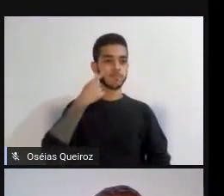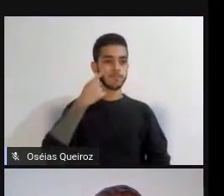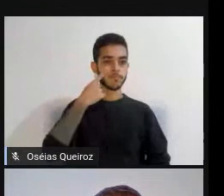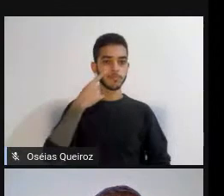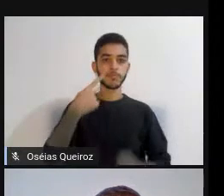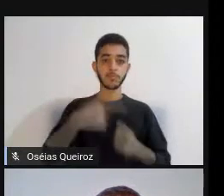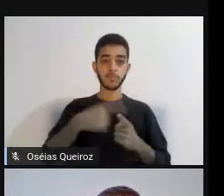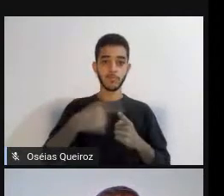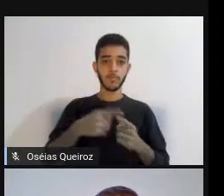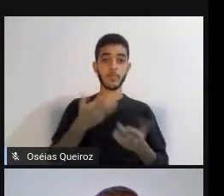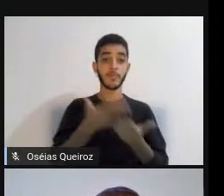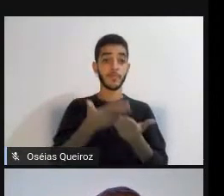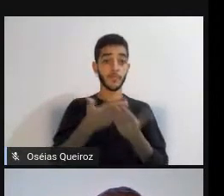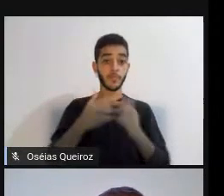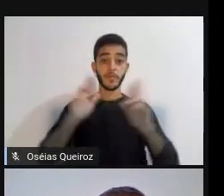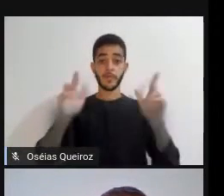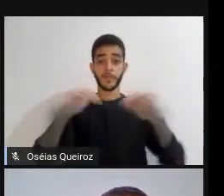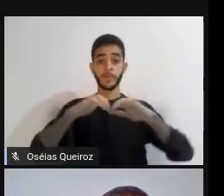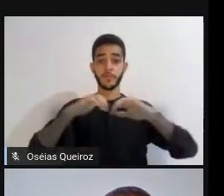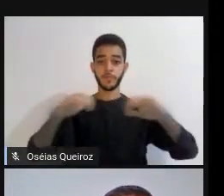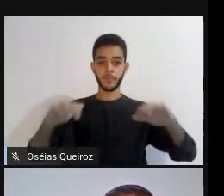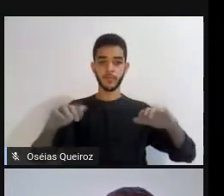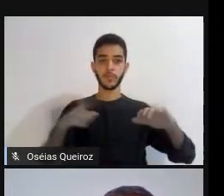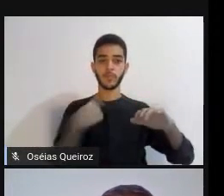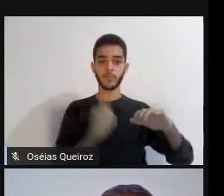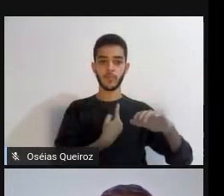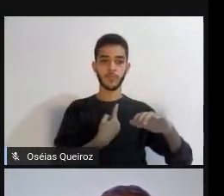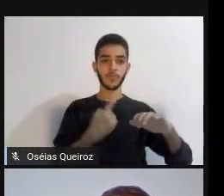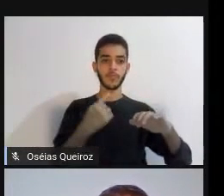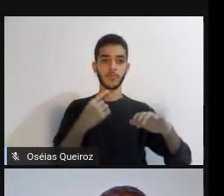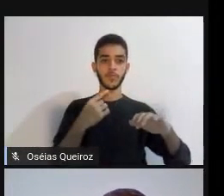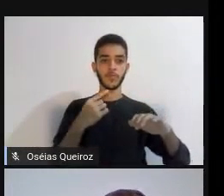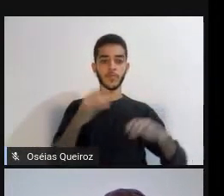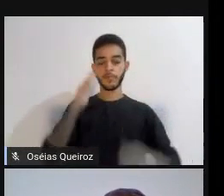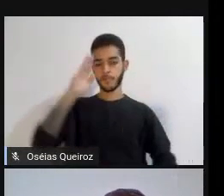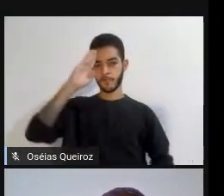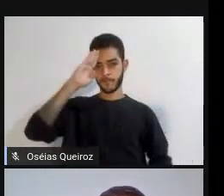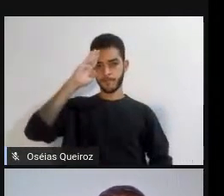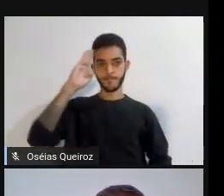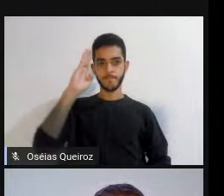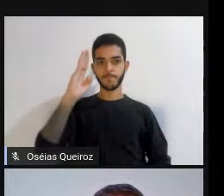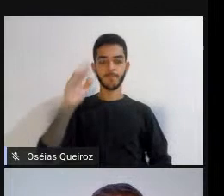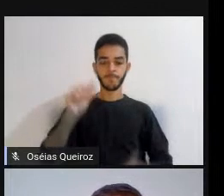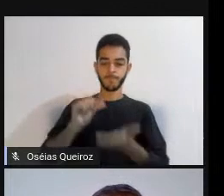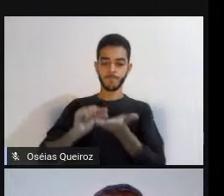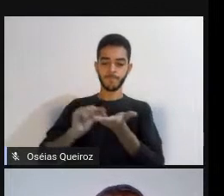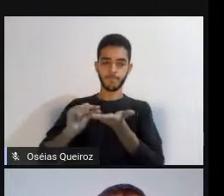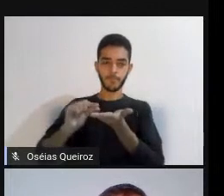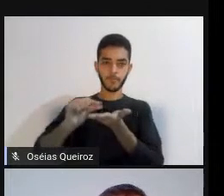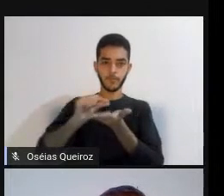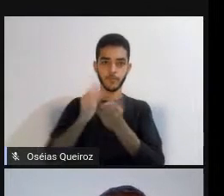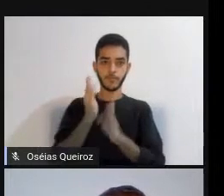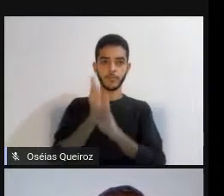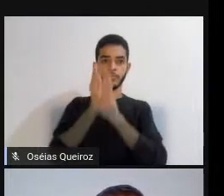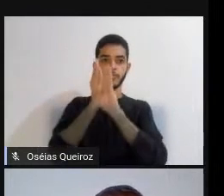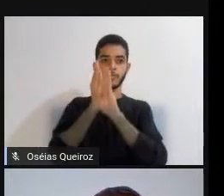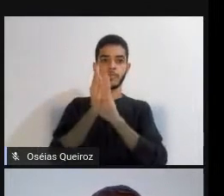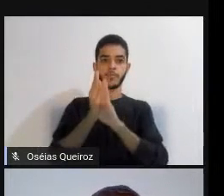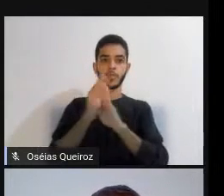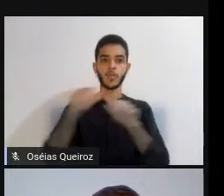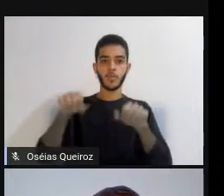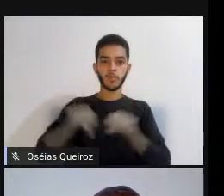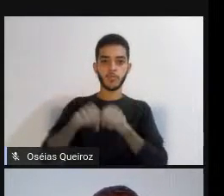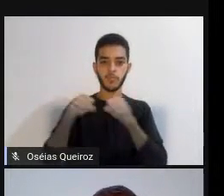alguns estudos, as nossas principais formas de microplásticos identificadas foi fragmento